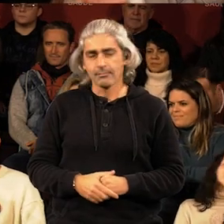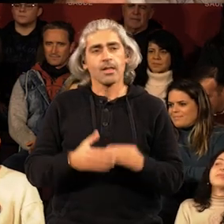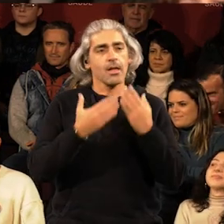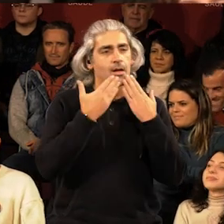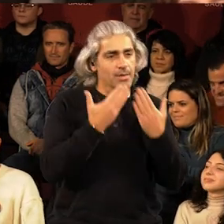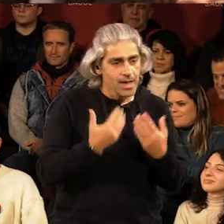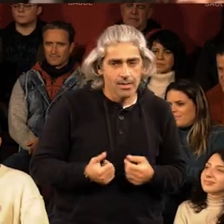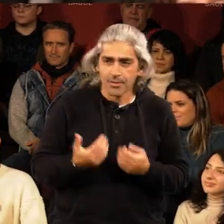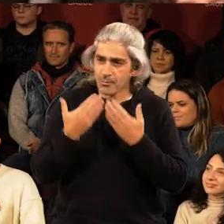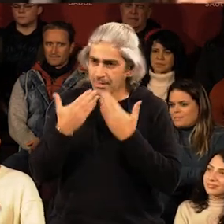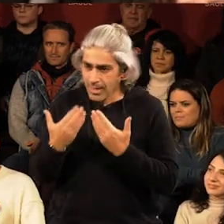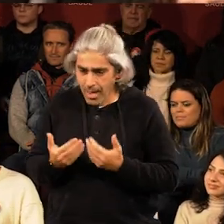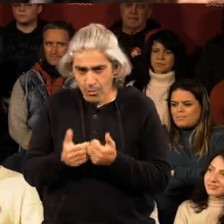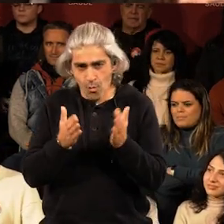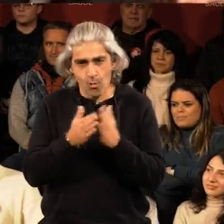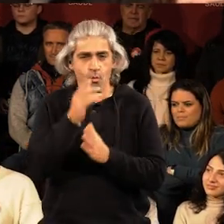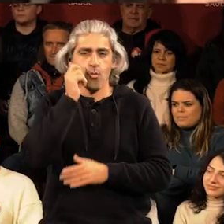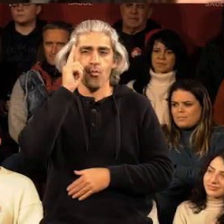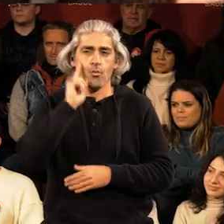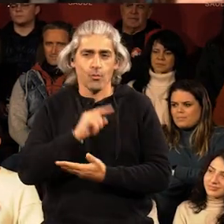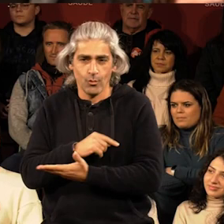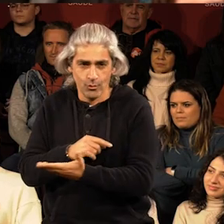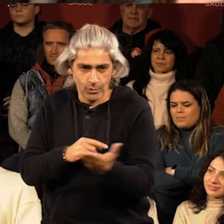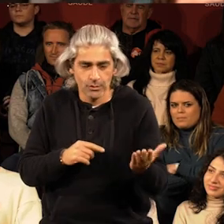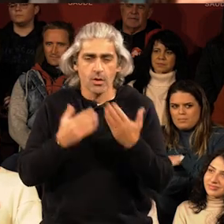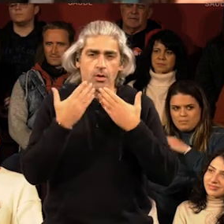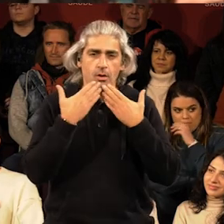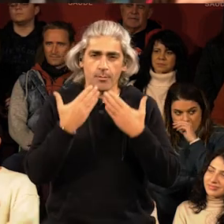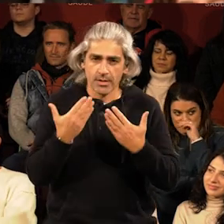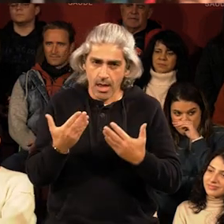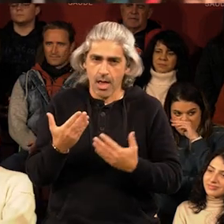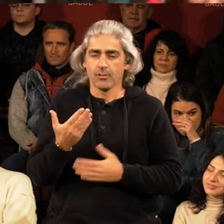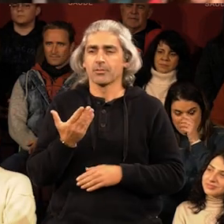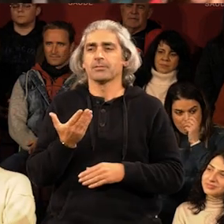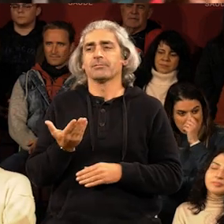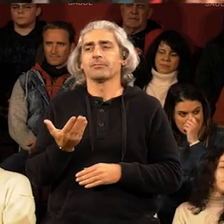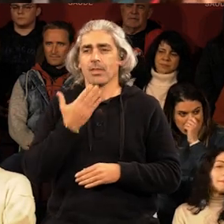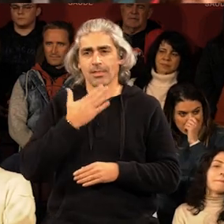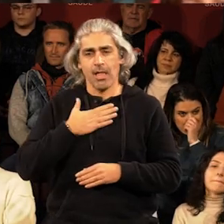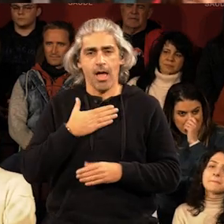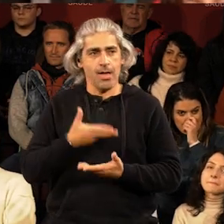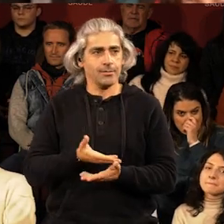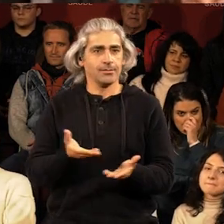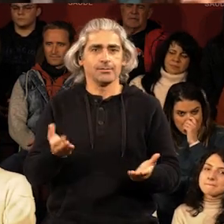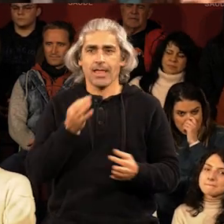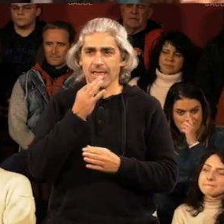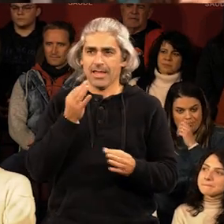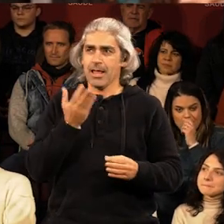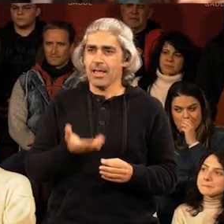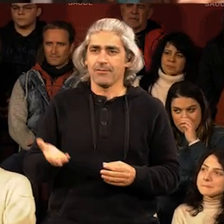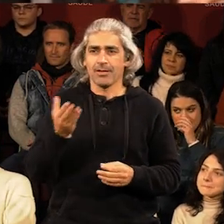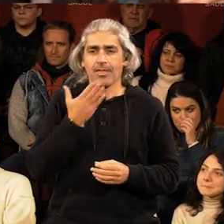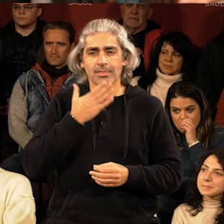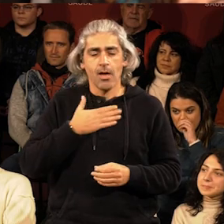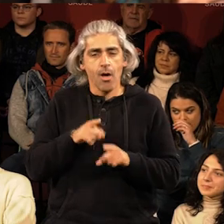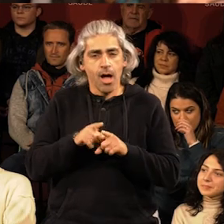obrigada obrigada a todas e a todos obrigada por tornarem esta incrível tão mais quentinha